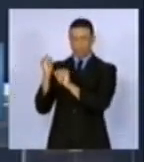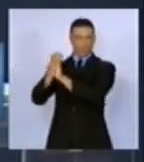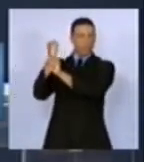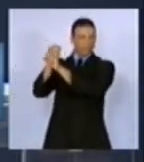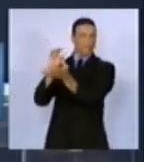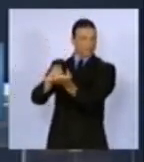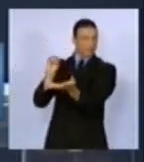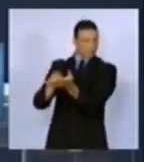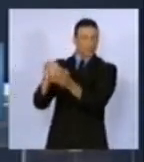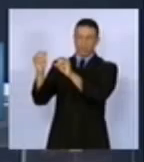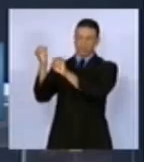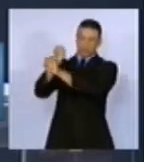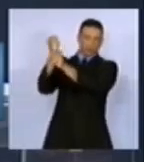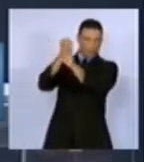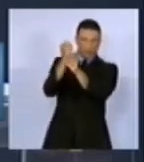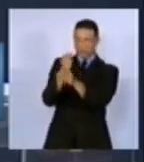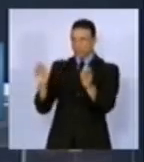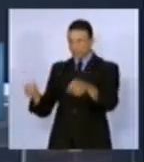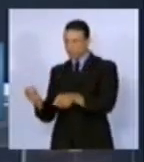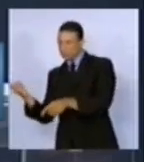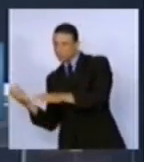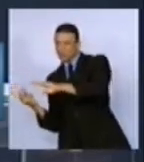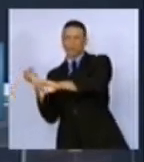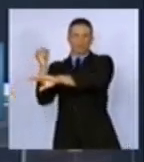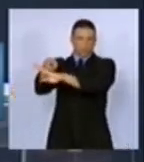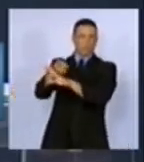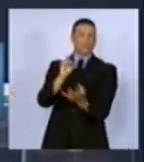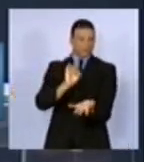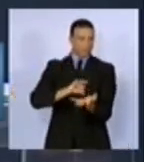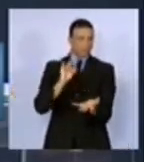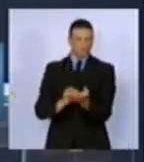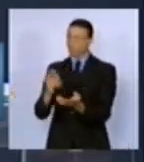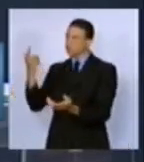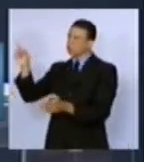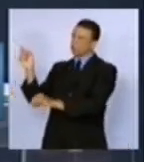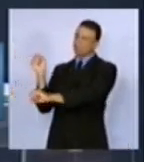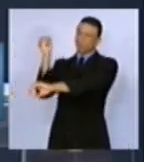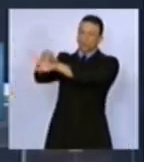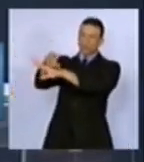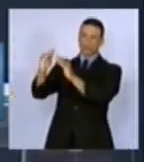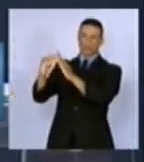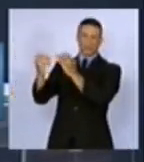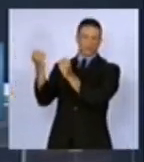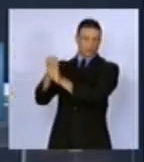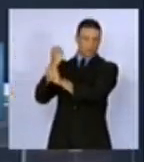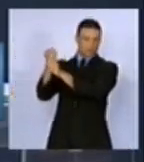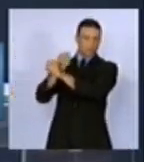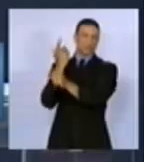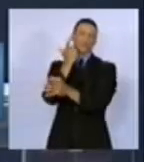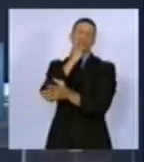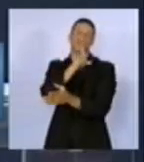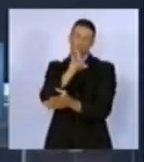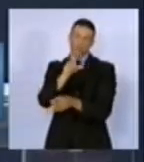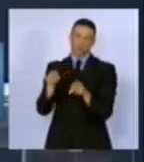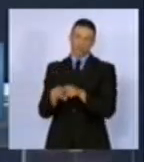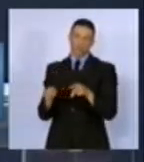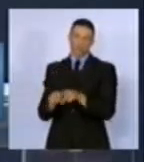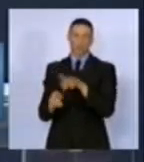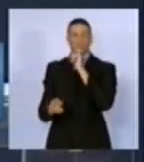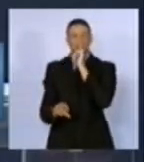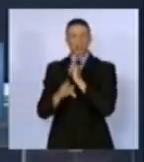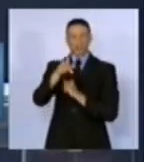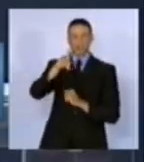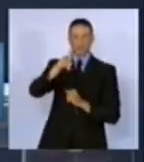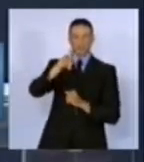acreditamos que uma parte deles foi realmente inserida dado esses avanços das obras do PAC